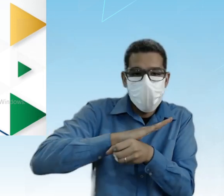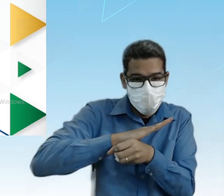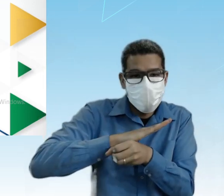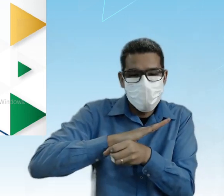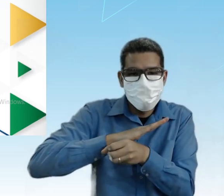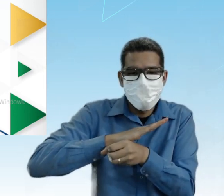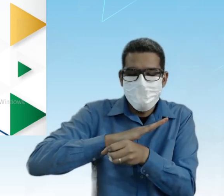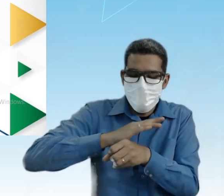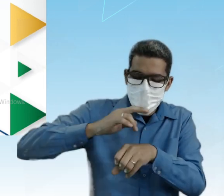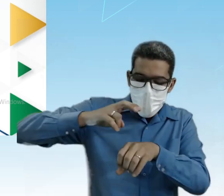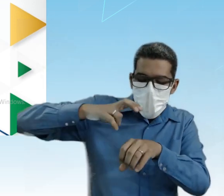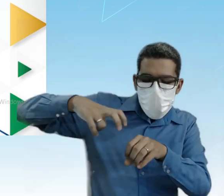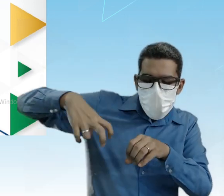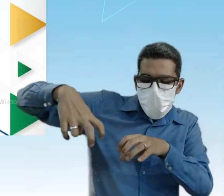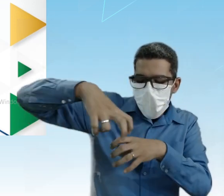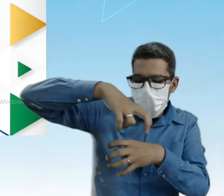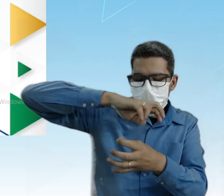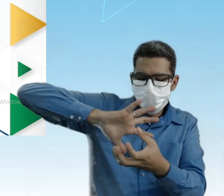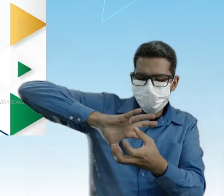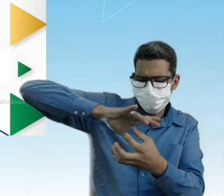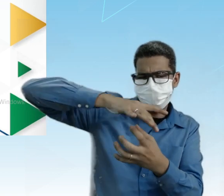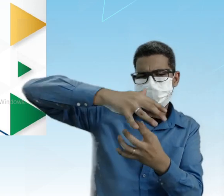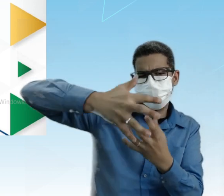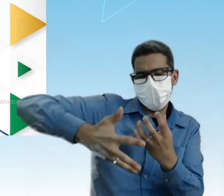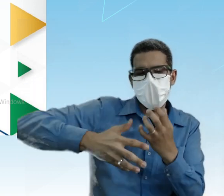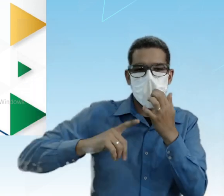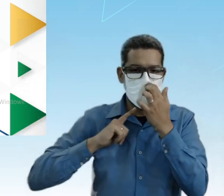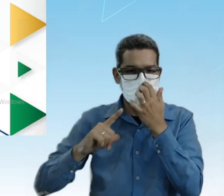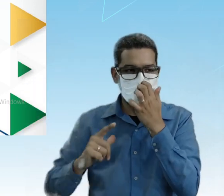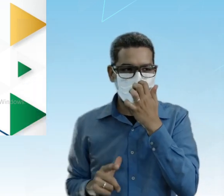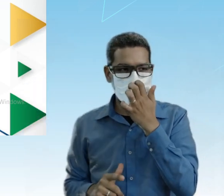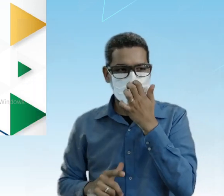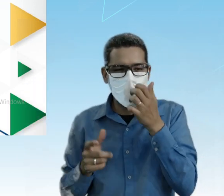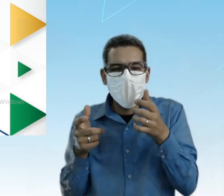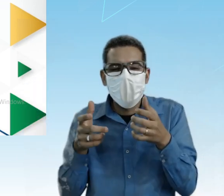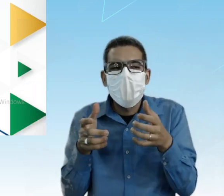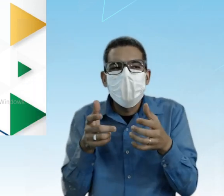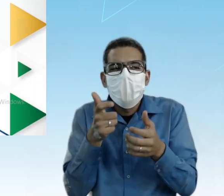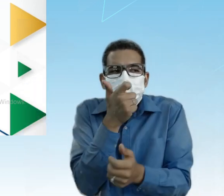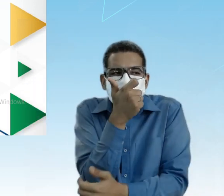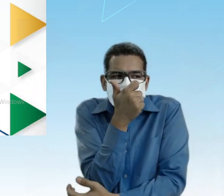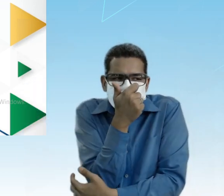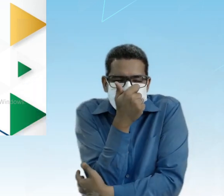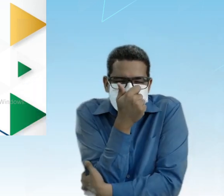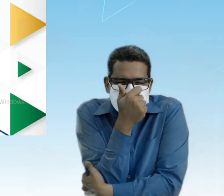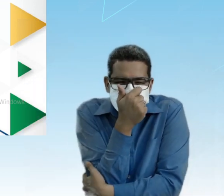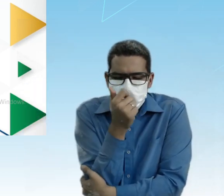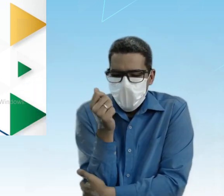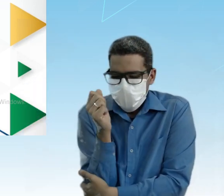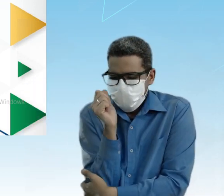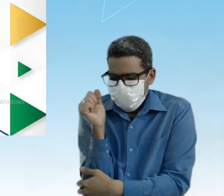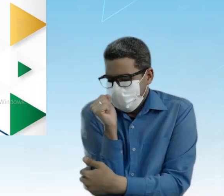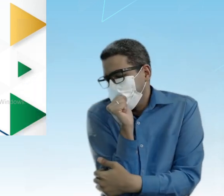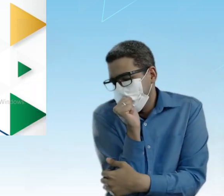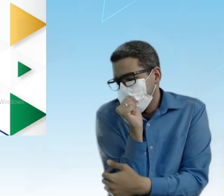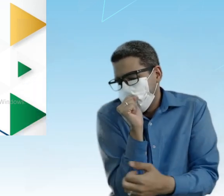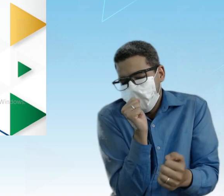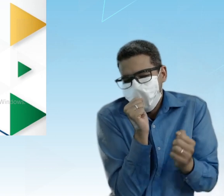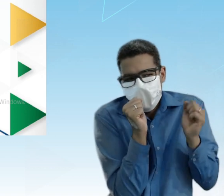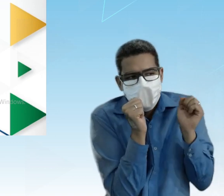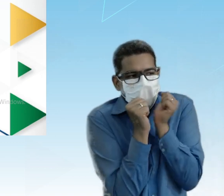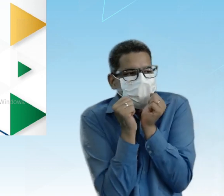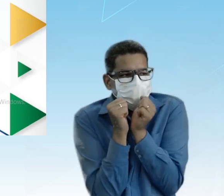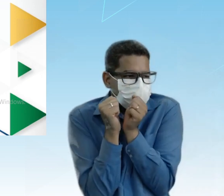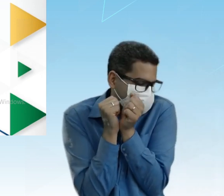terrestre que segure esse povo, né? Mas dá. Com apertamento aqui, o apertamento lá, dá sim, meus